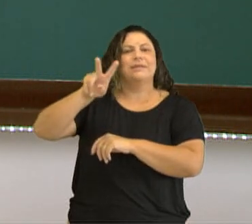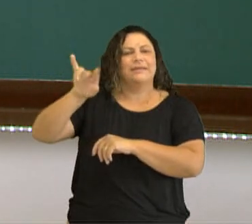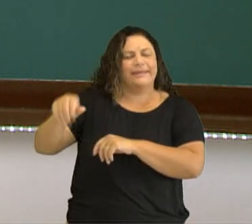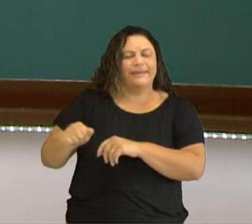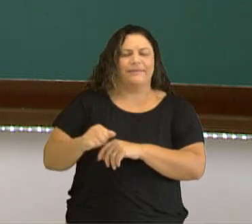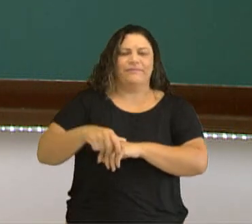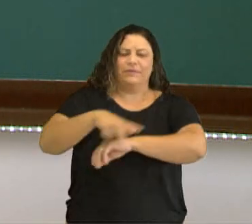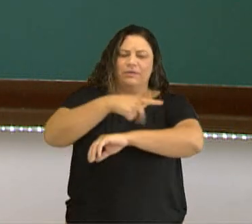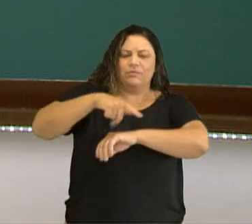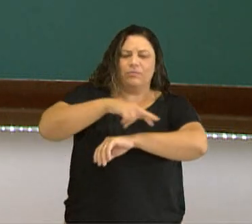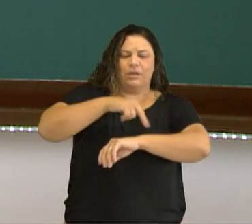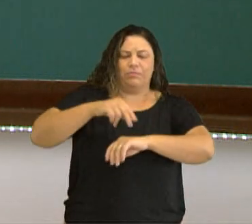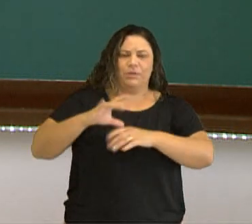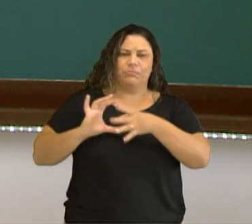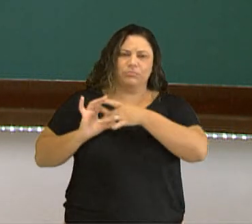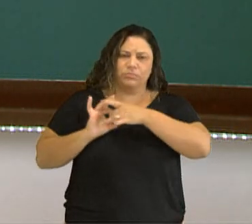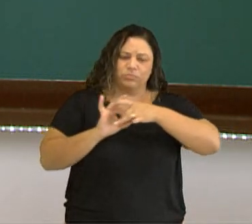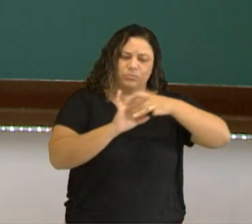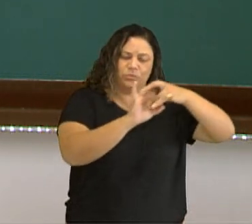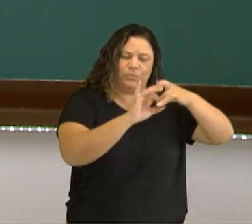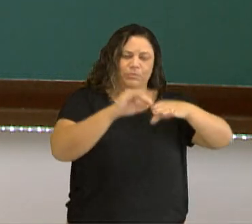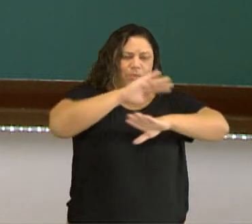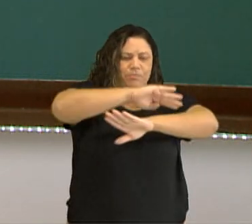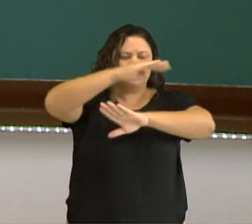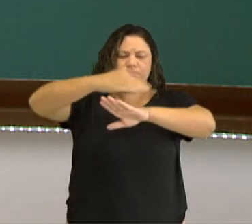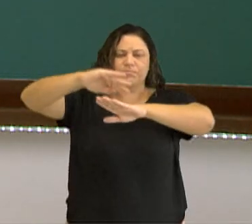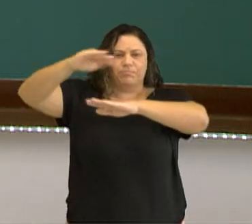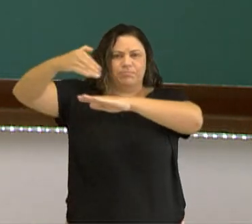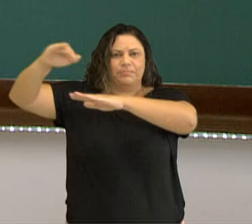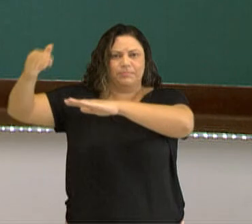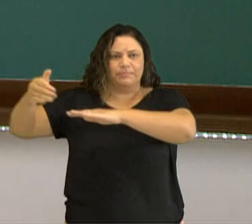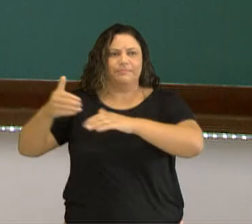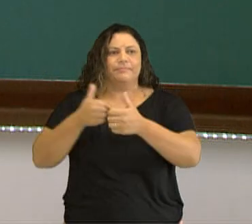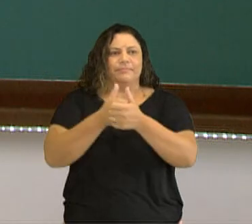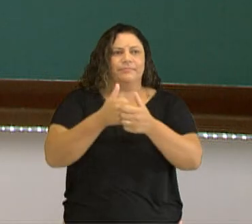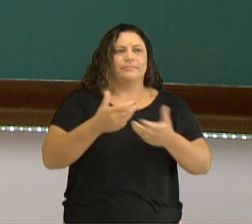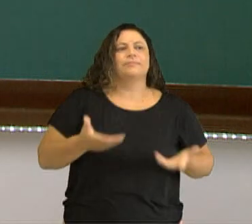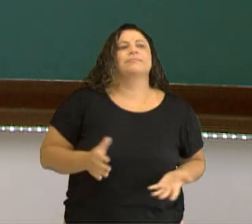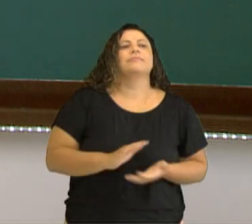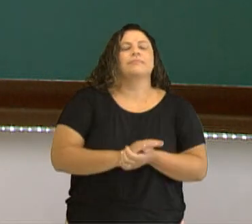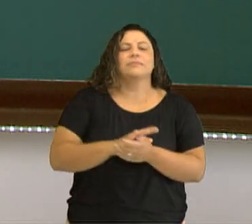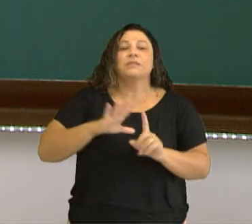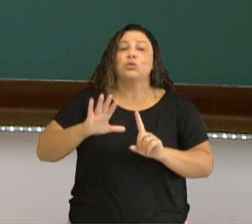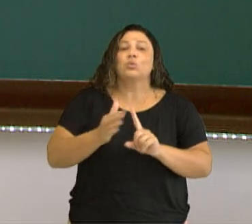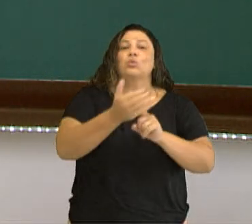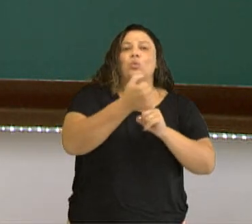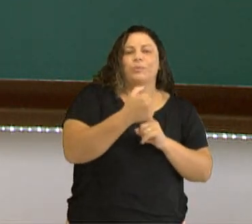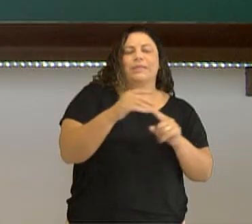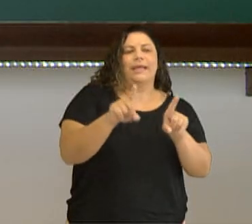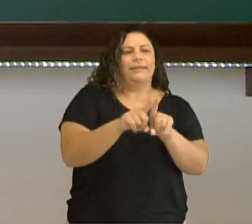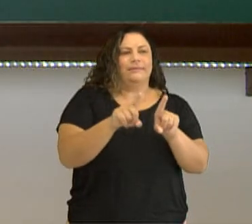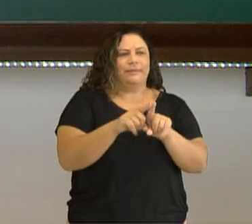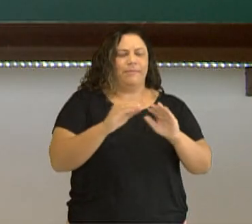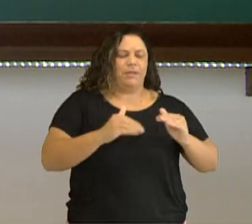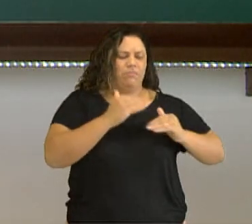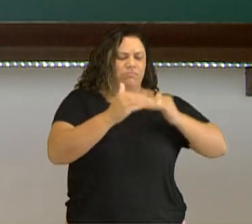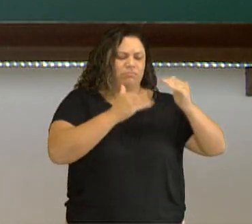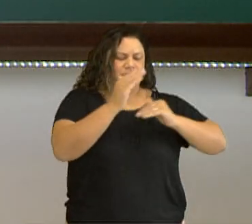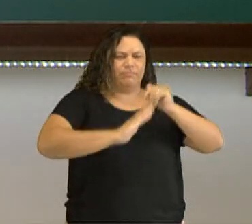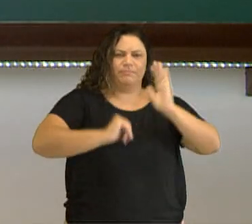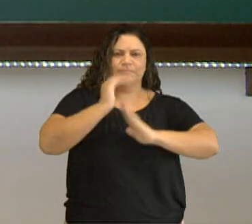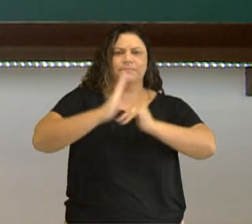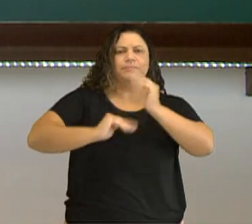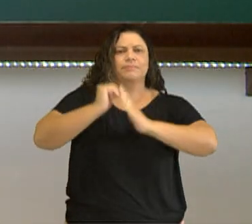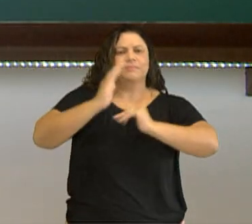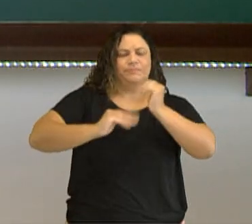de terra aí próxima à Cordilheira dos Andes e à Cordilheira dos Andes, né? Eles dominavam um sistema avançado de construção